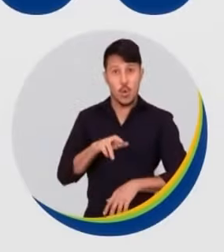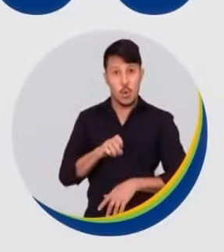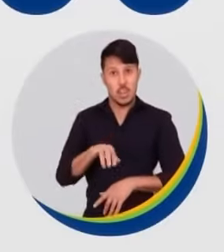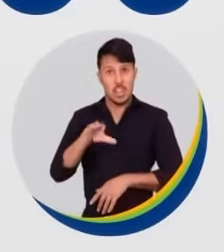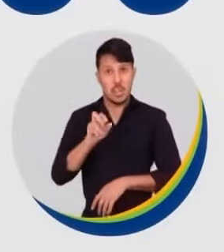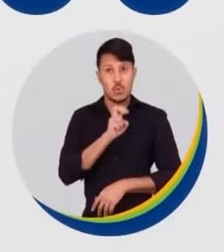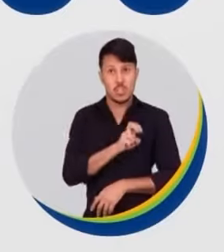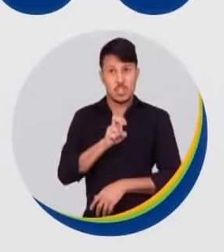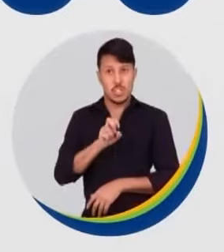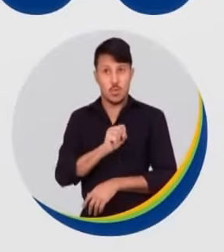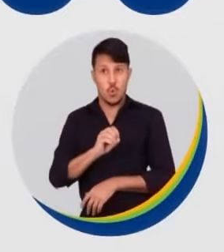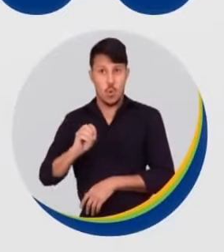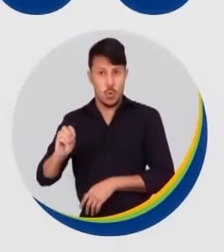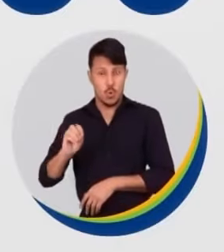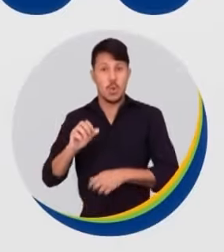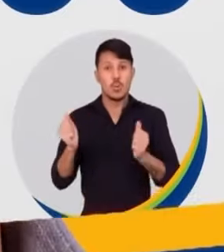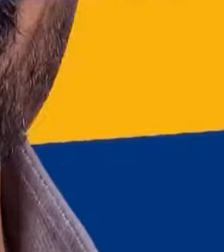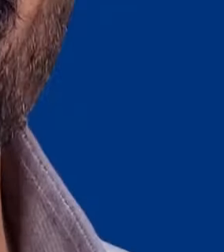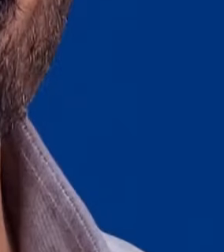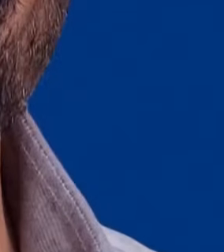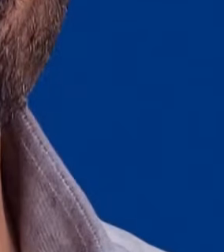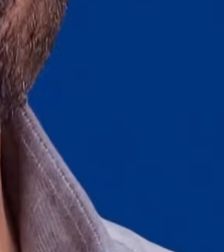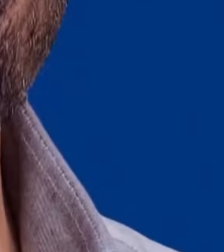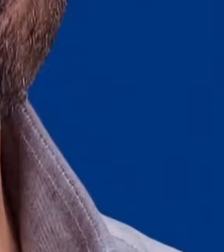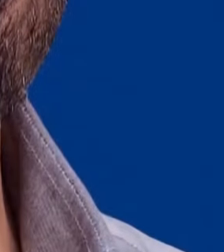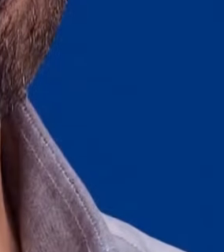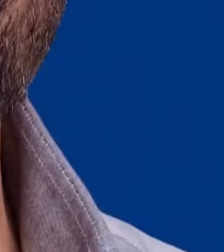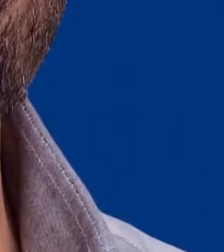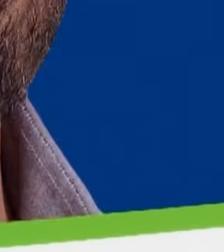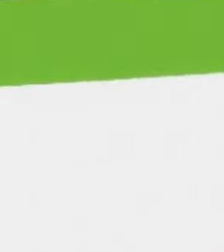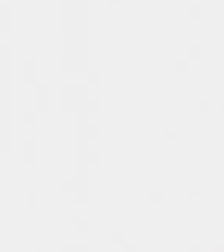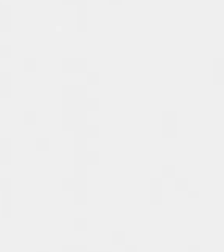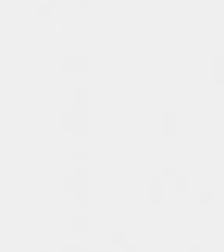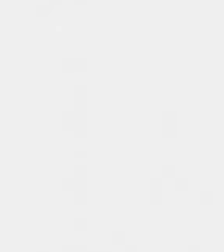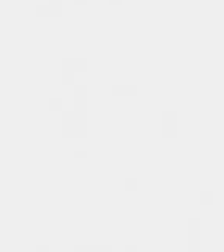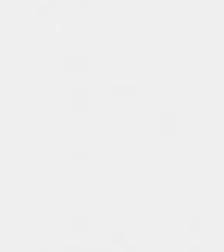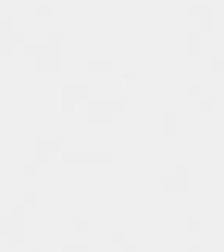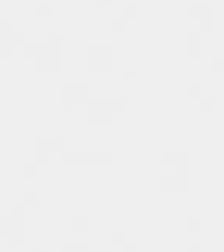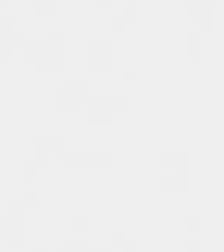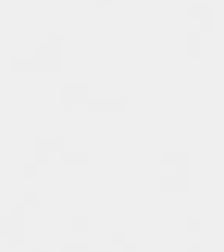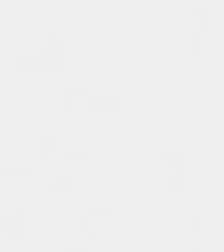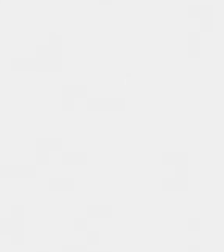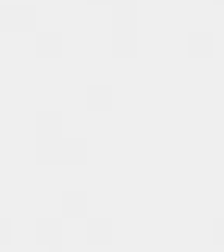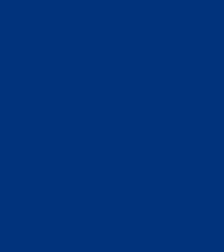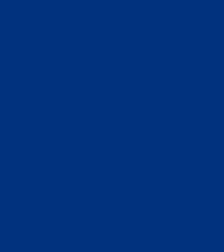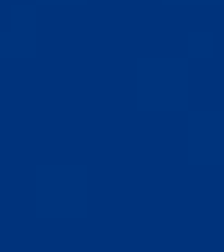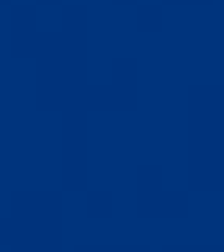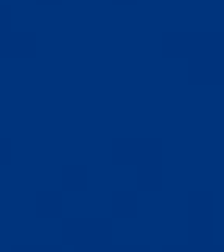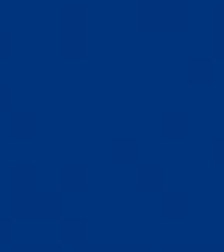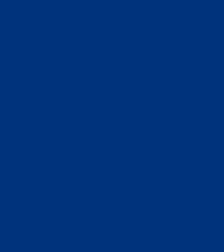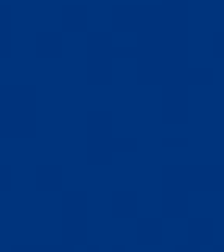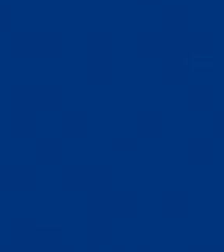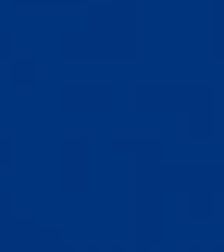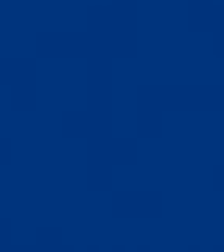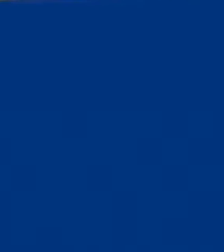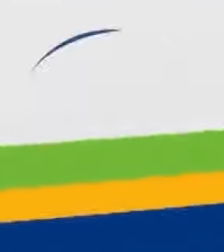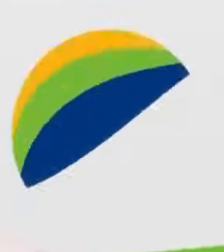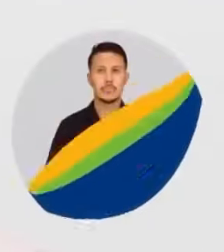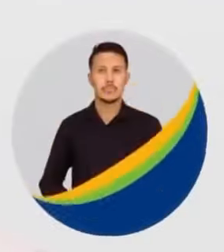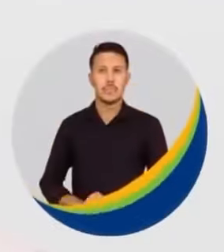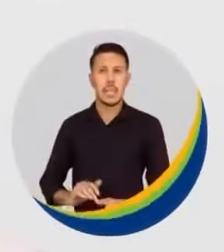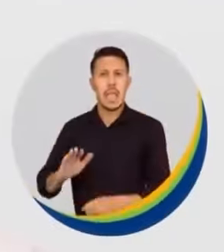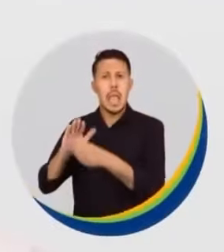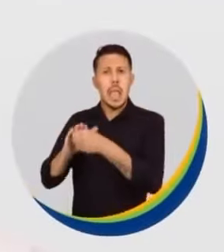Goulart, 55-800, Ricardo Nunes, 15. Vote PSD 55. PSD 55.